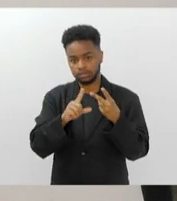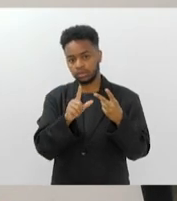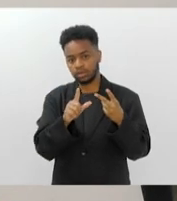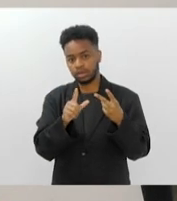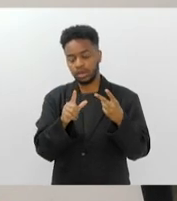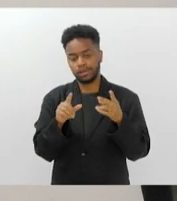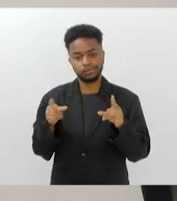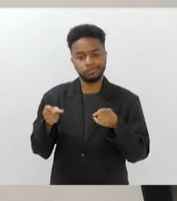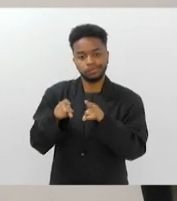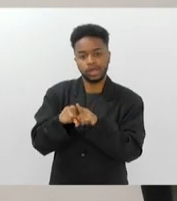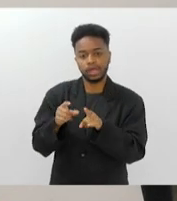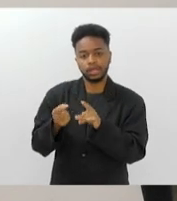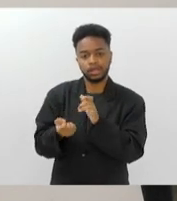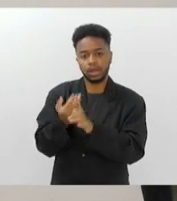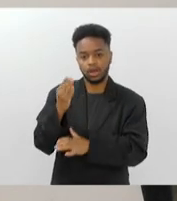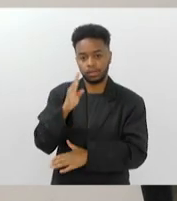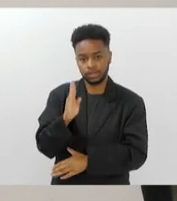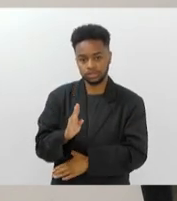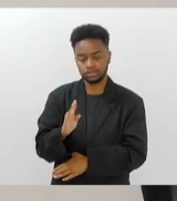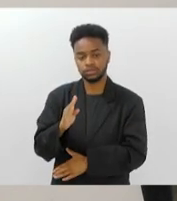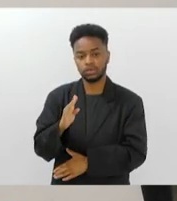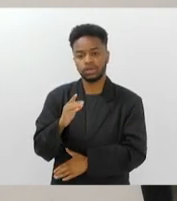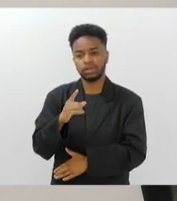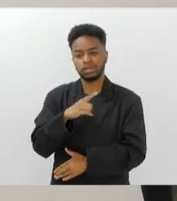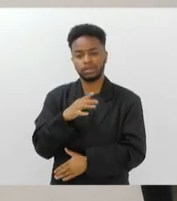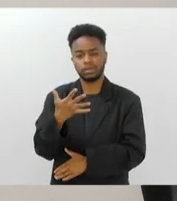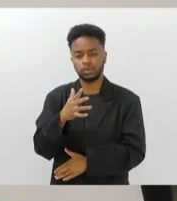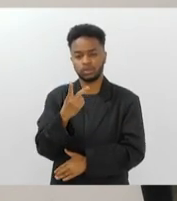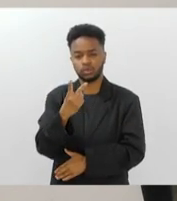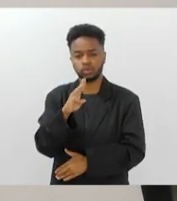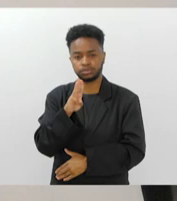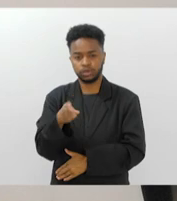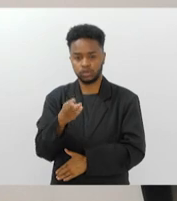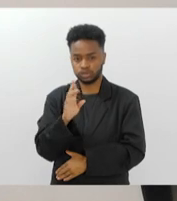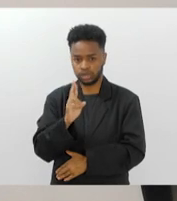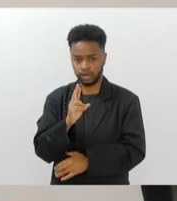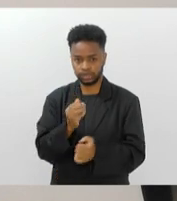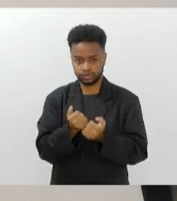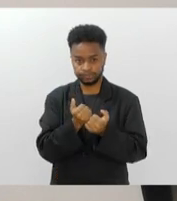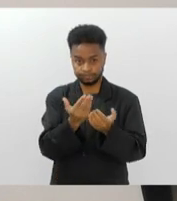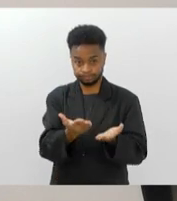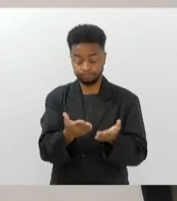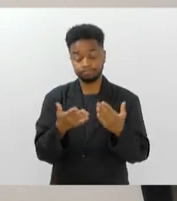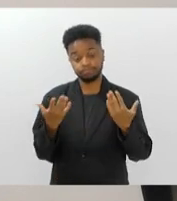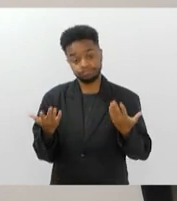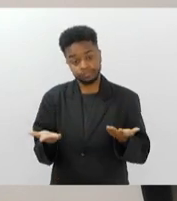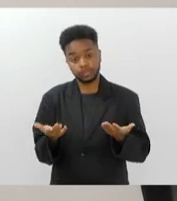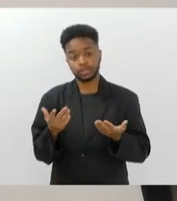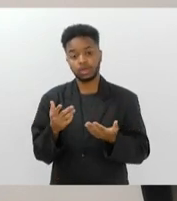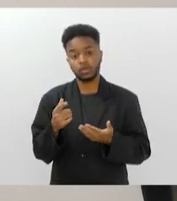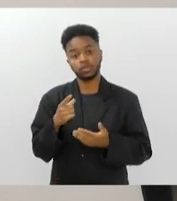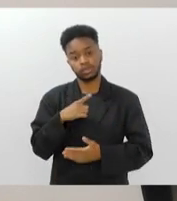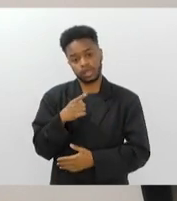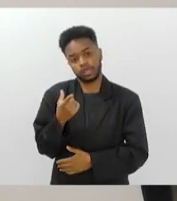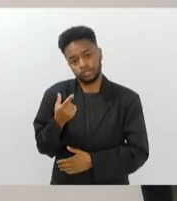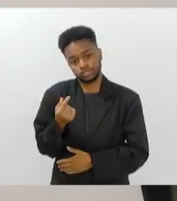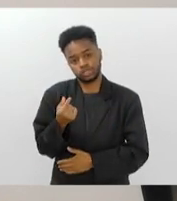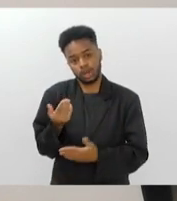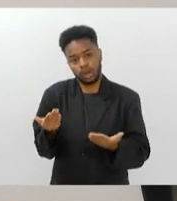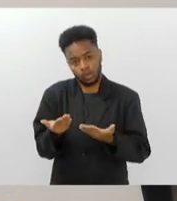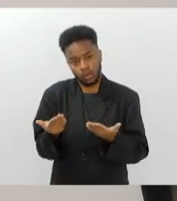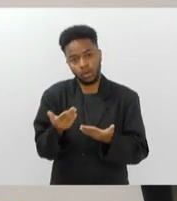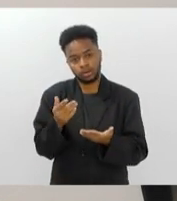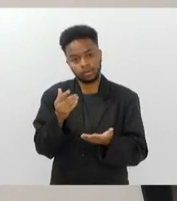Brasil eh que dá uma monta de cerca de R 2 milhões de reais e a gente tem eh saldo nesse momento